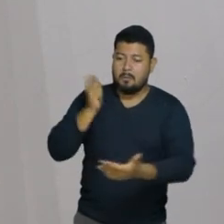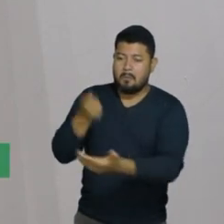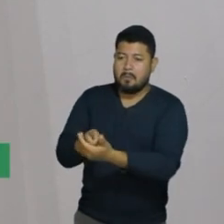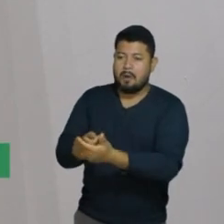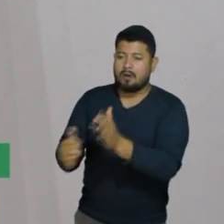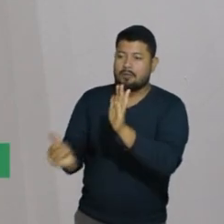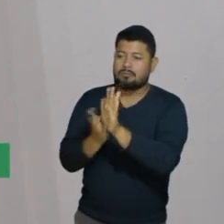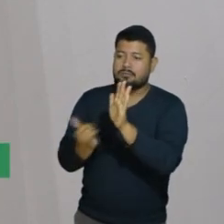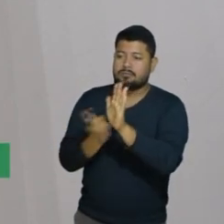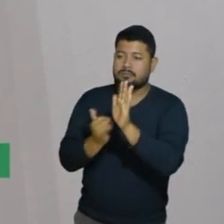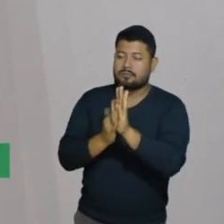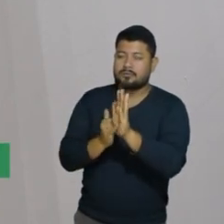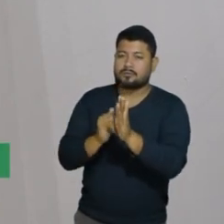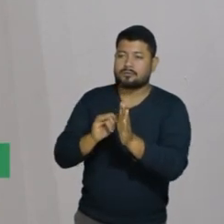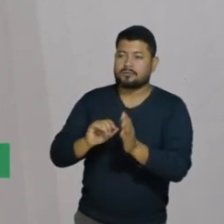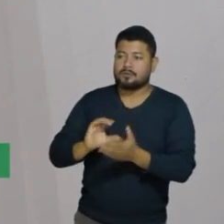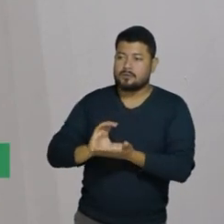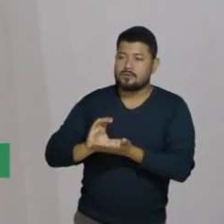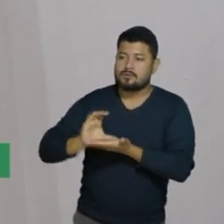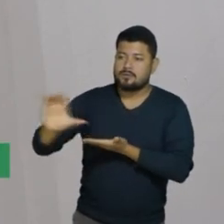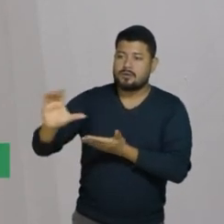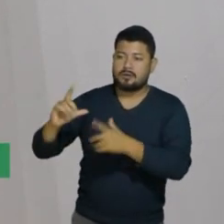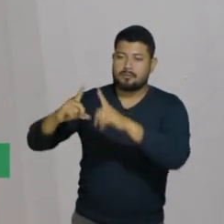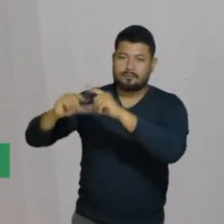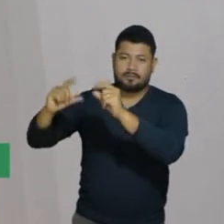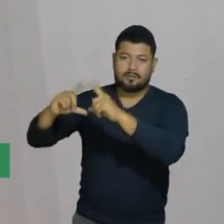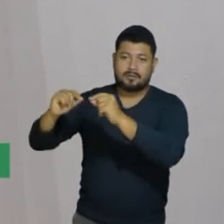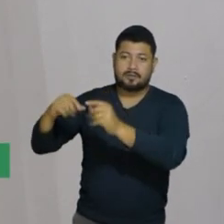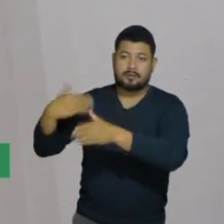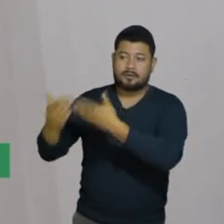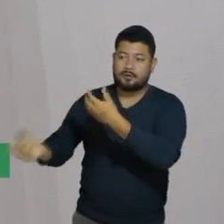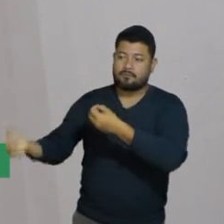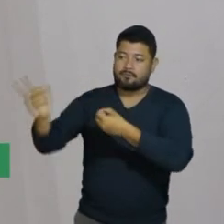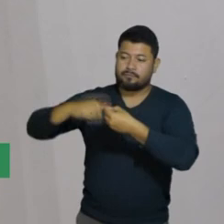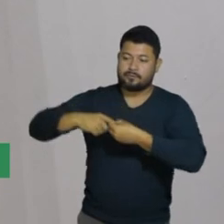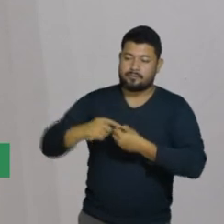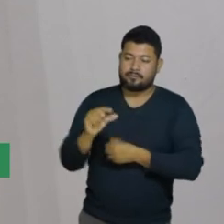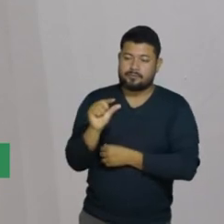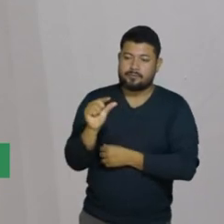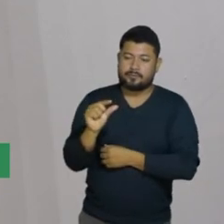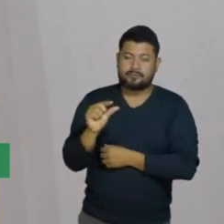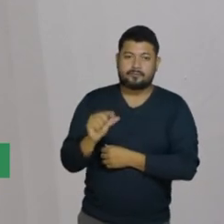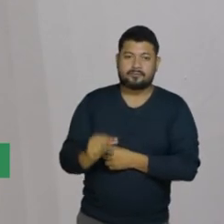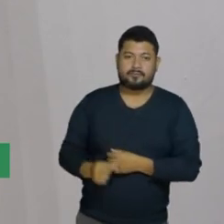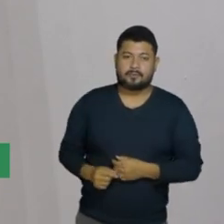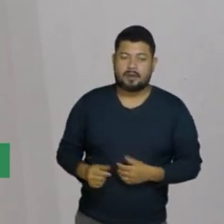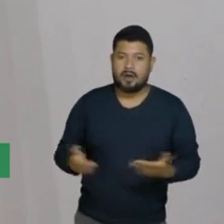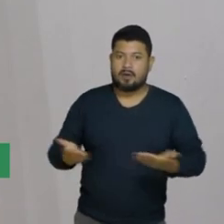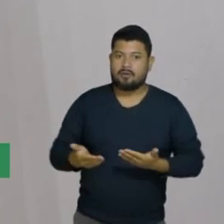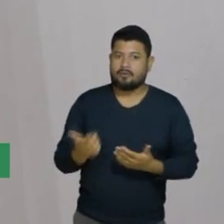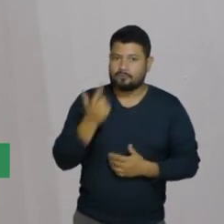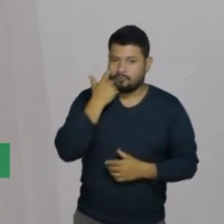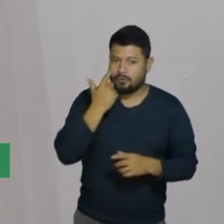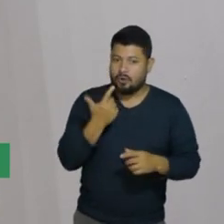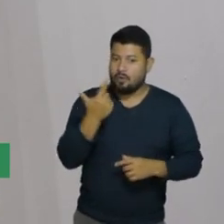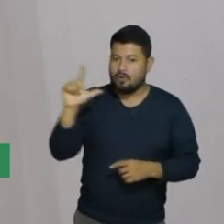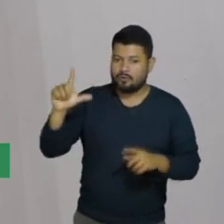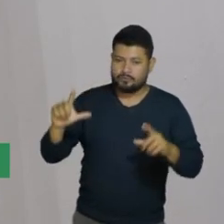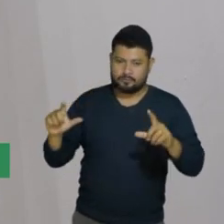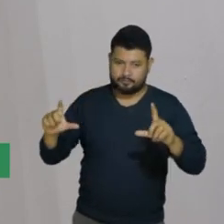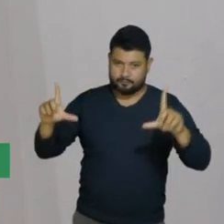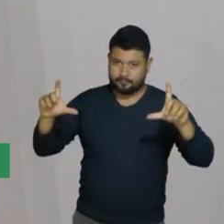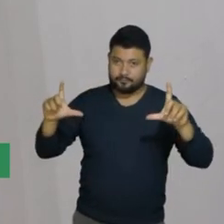para o nosso estado, deputado Minotto. Lá no Rio Grande do Sul, se puder passar o próximo slide,